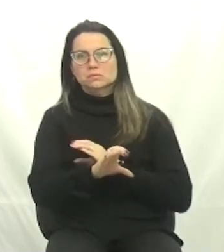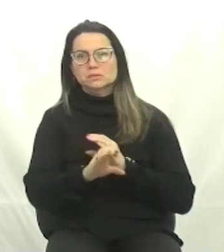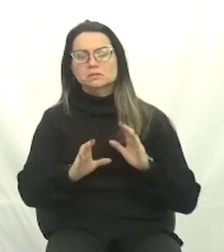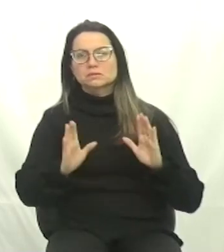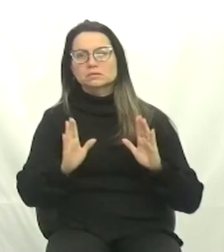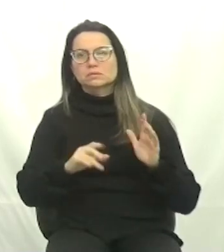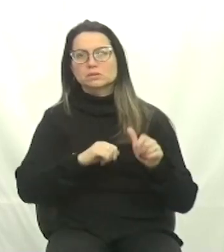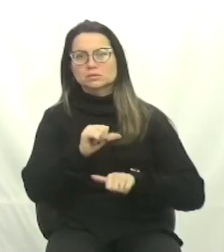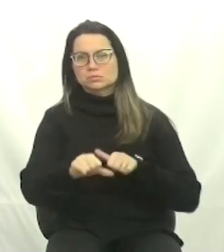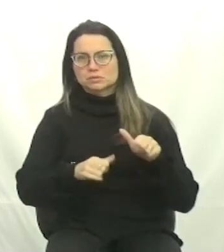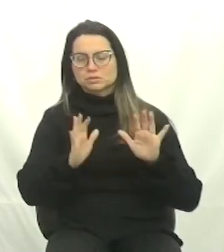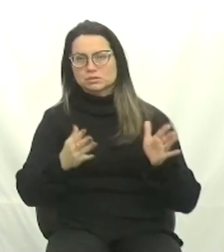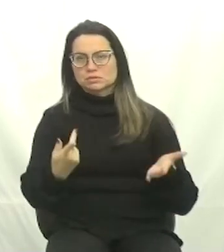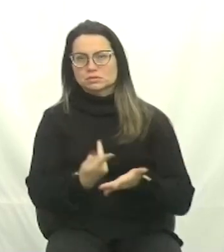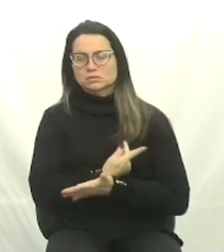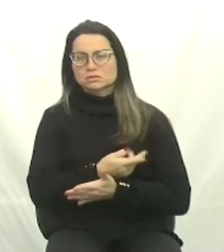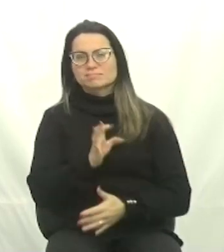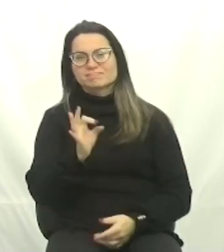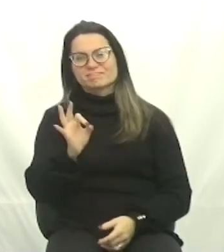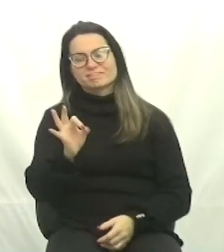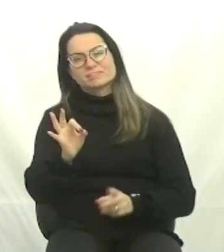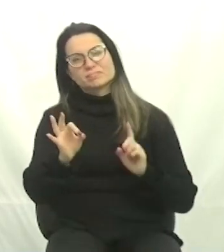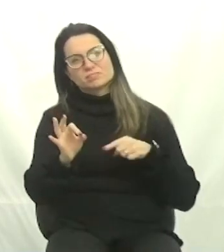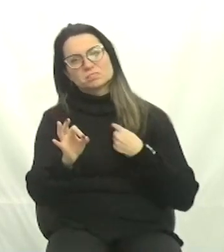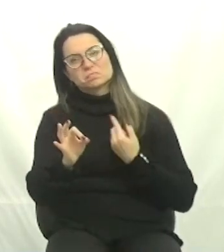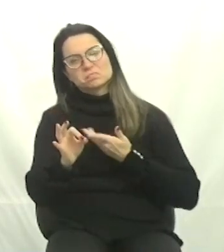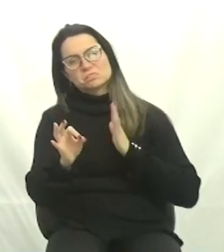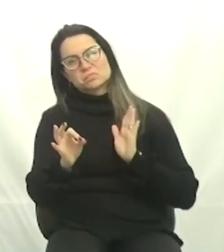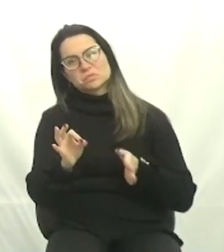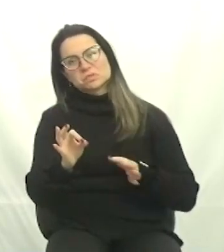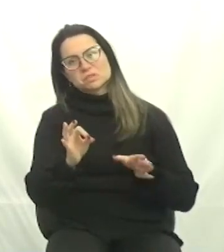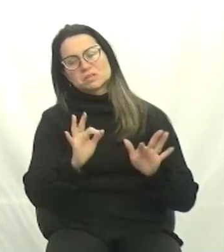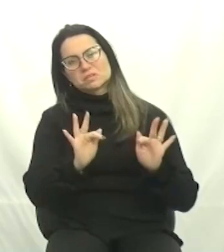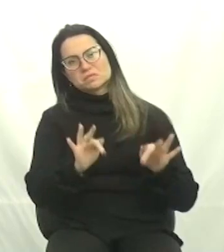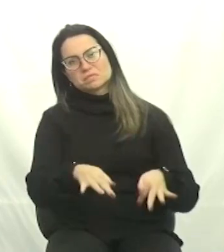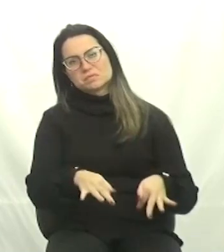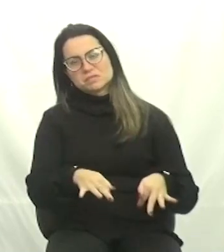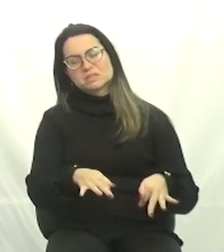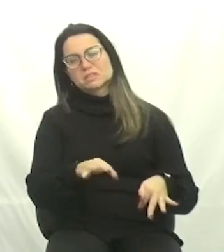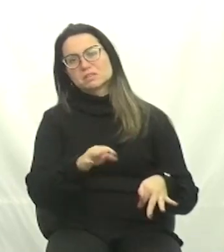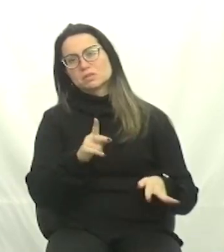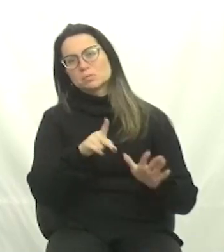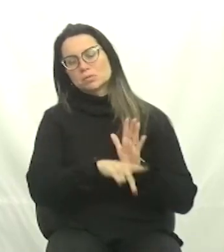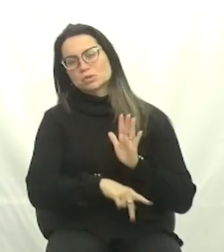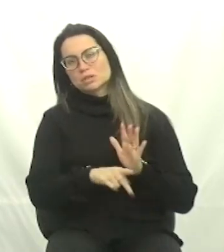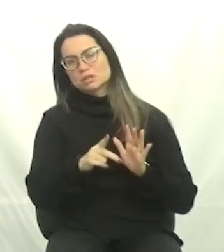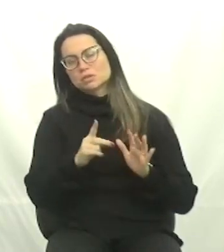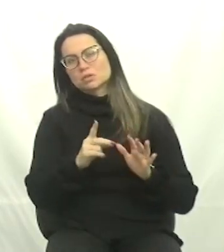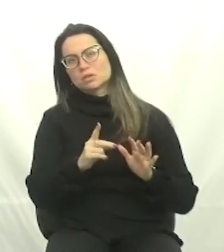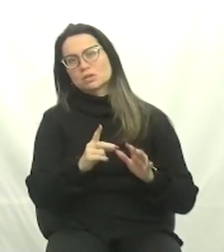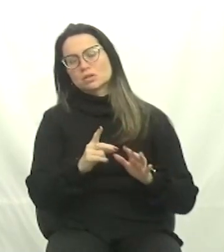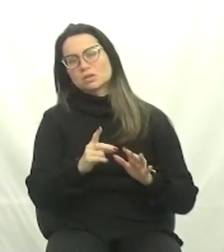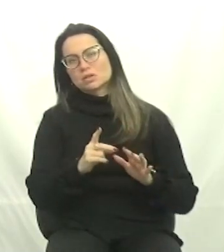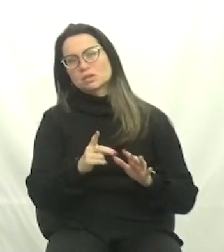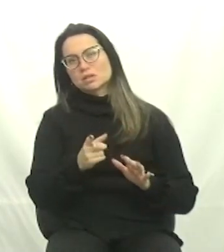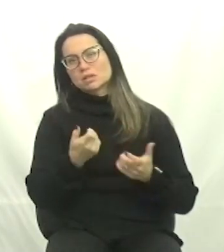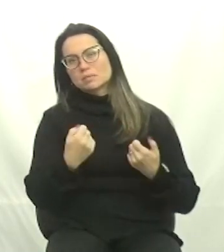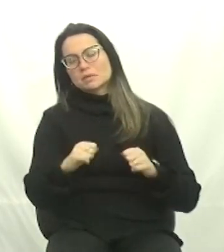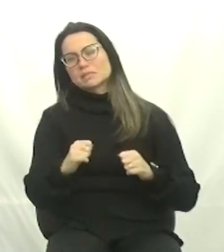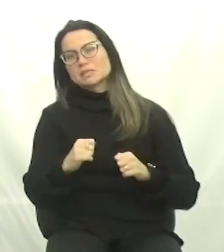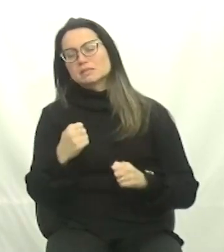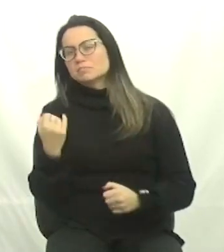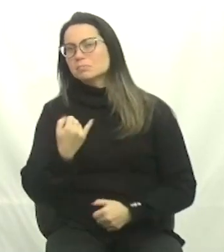realizadas, certamente nós finalizaremos o projeto, onde há necessidade, sim, senhor presidente, do envolvimento dos